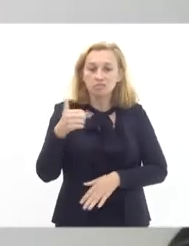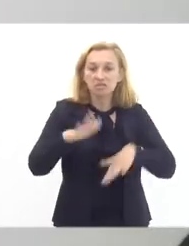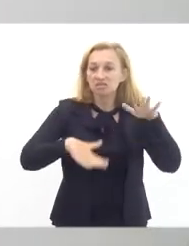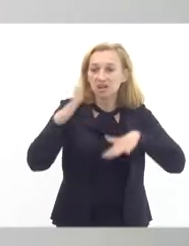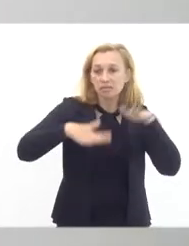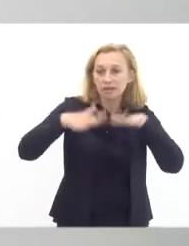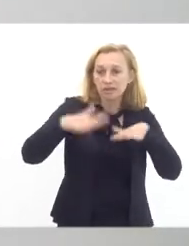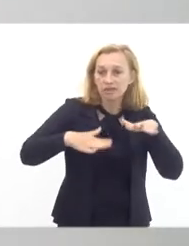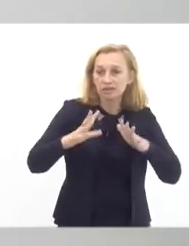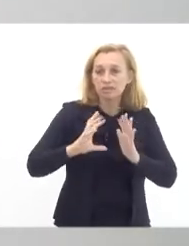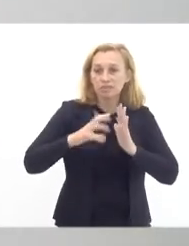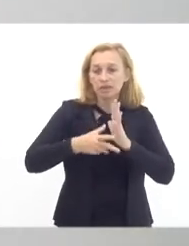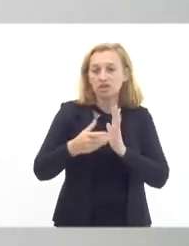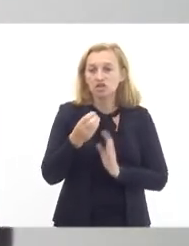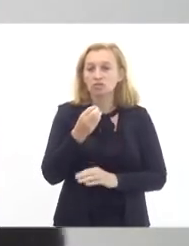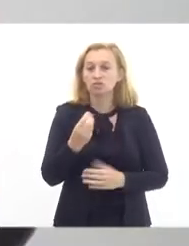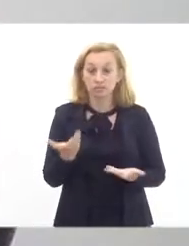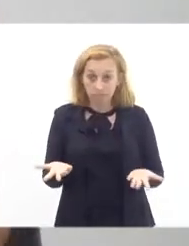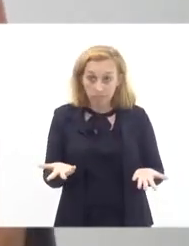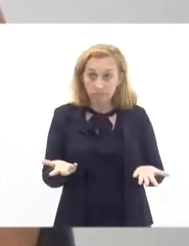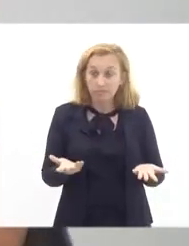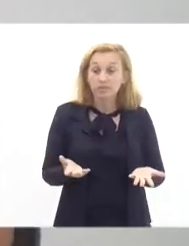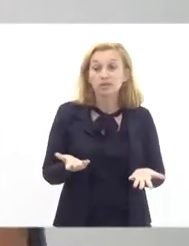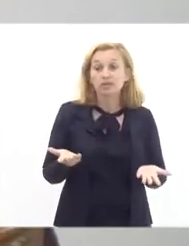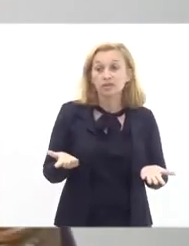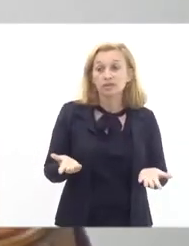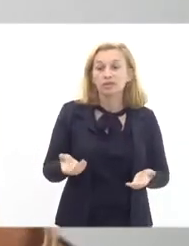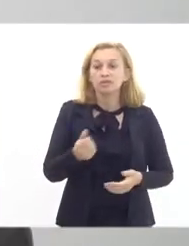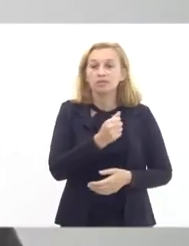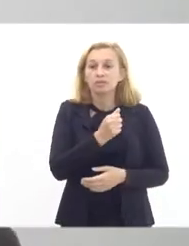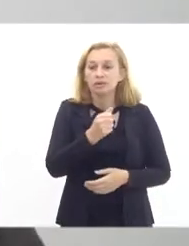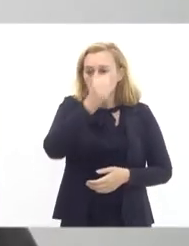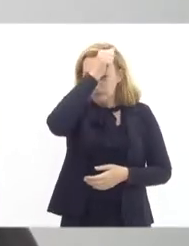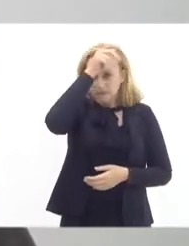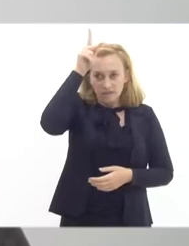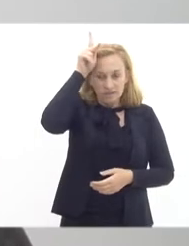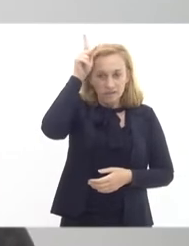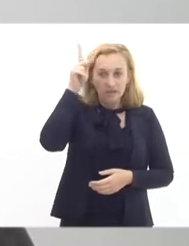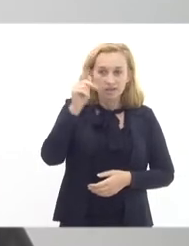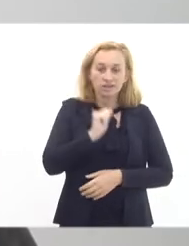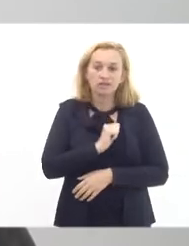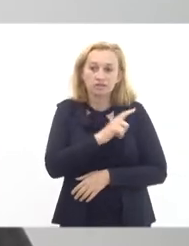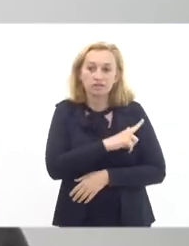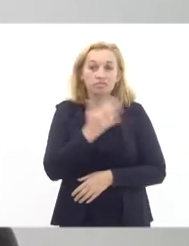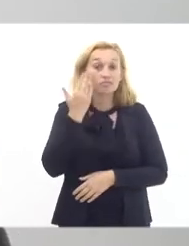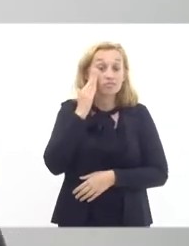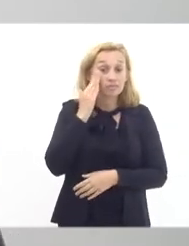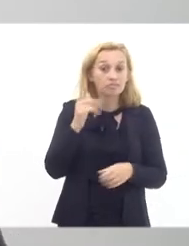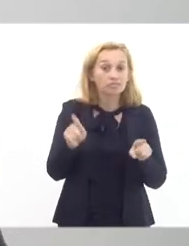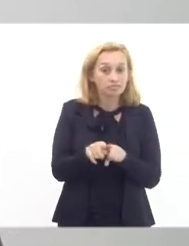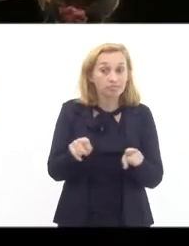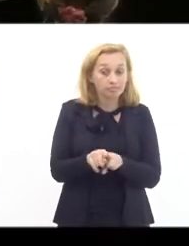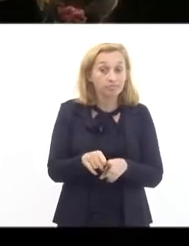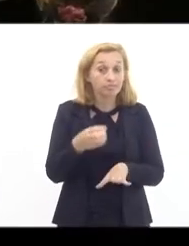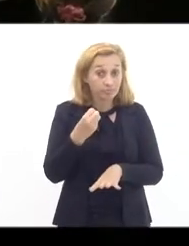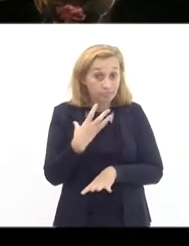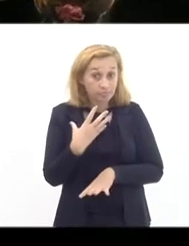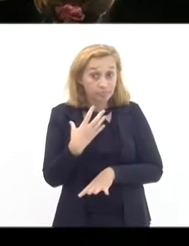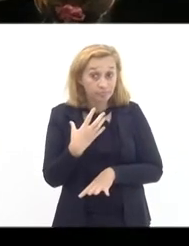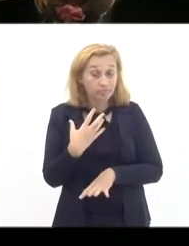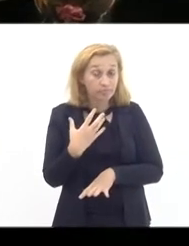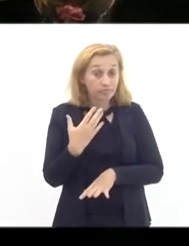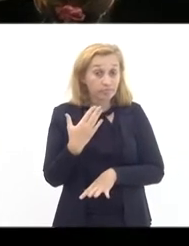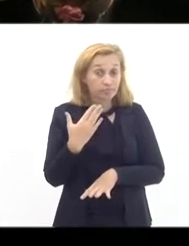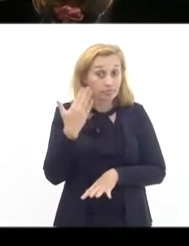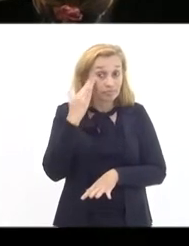independente dos partidos políticos. Quiçá o prefeito de São Gonçalo tenha esse entendimento e acolha